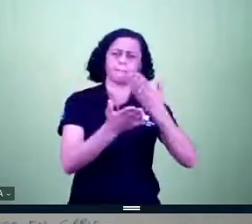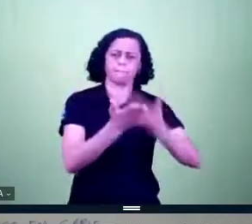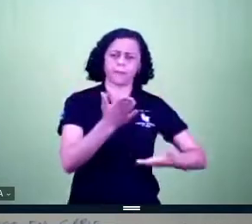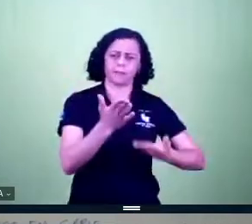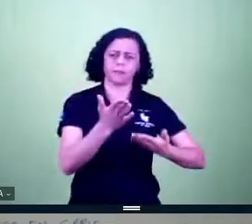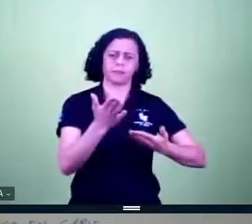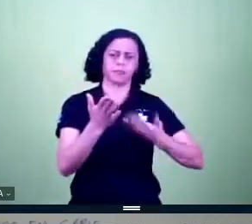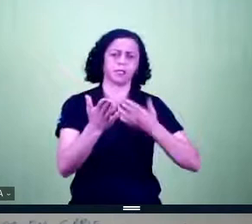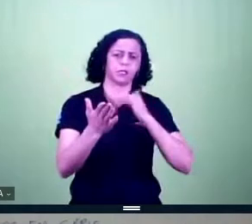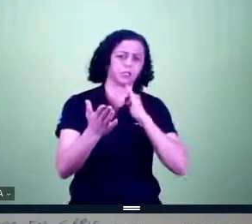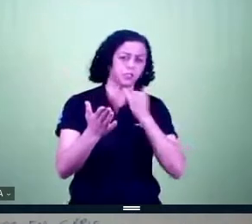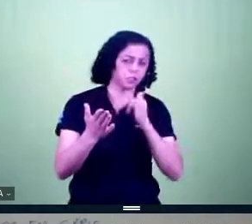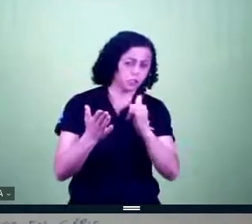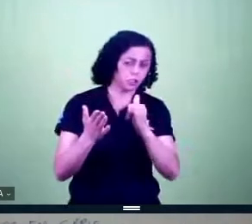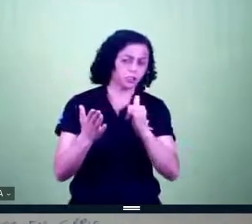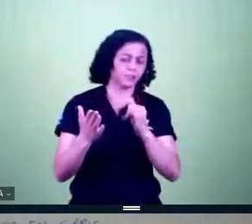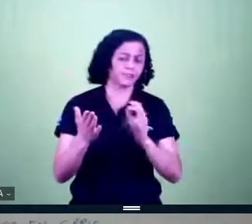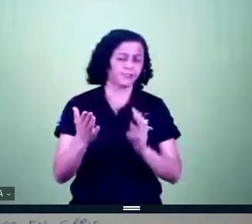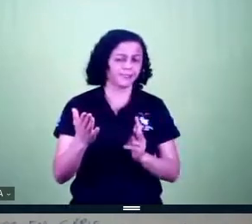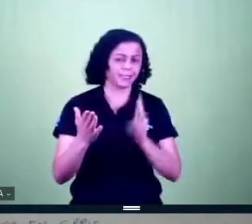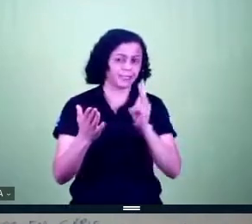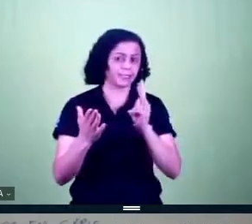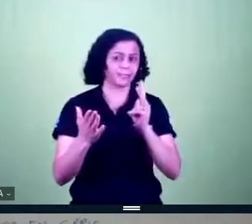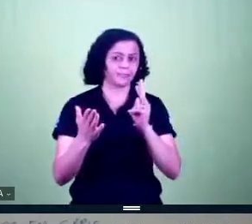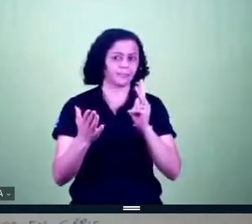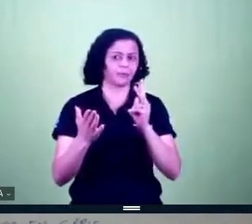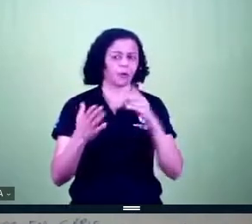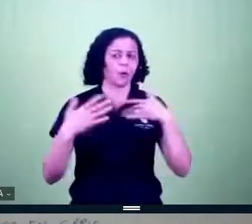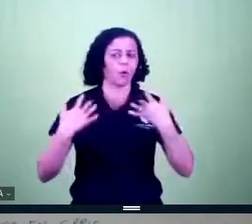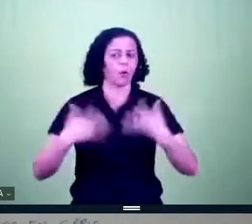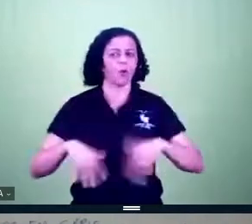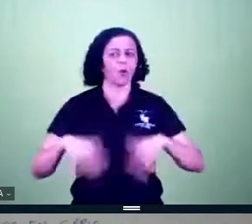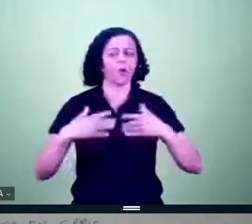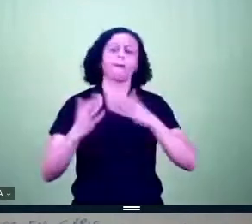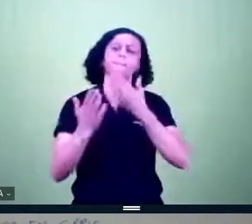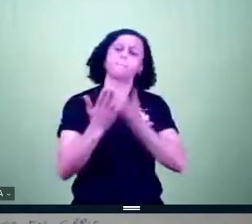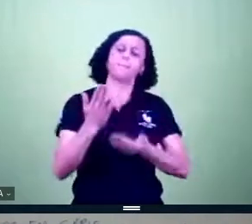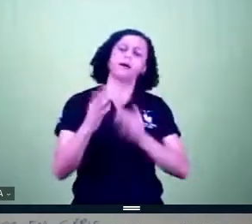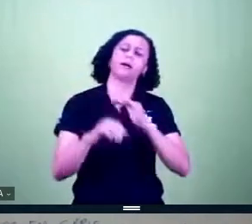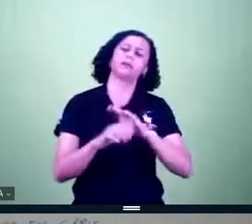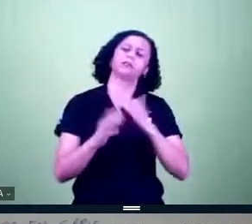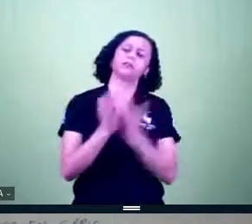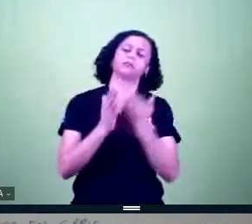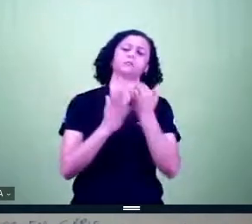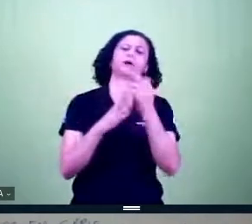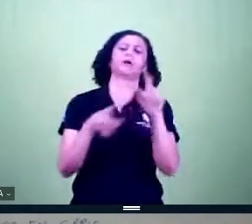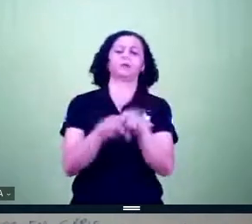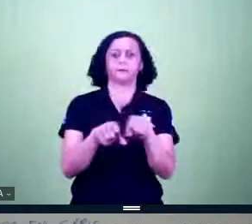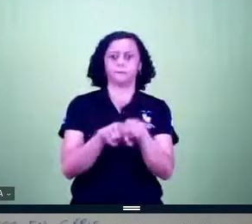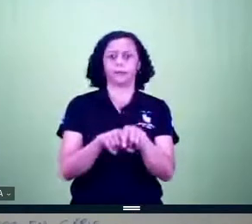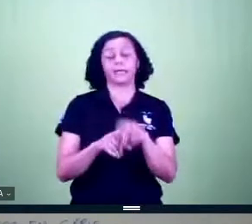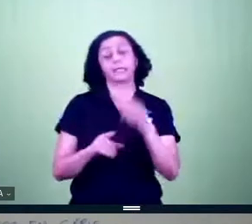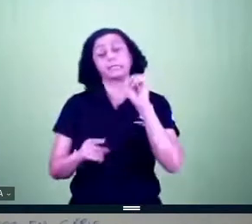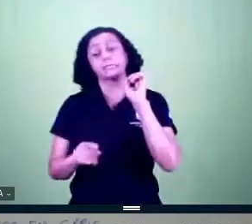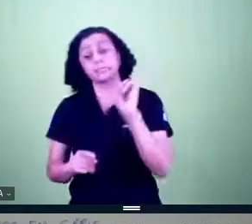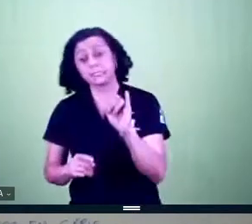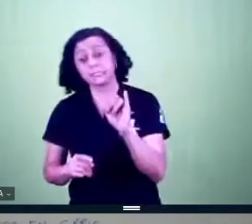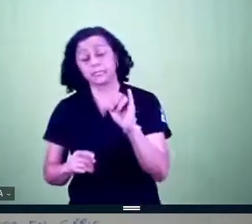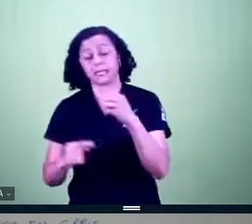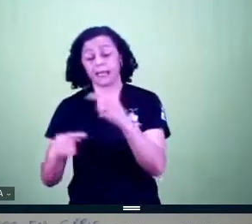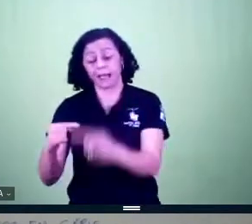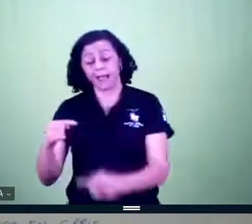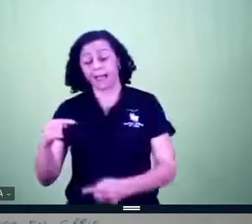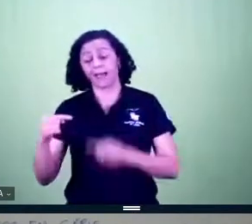vou gastar de tensão para passar por ela, atravessar uma grande dificuldade, vai ser maior. Se a minha resistência é